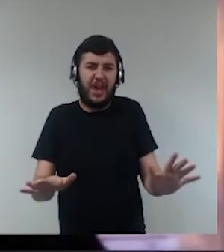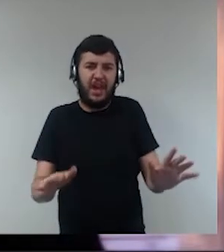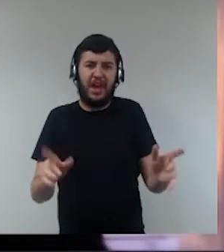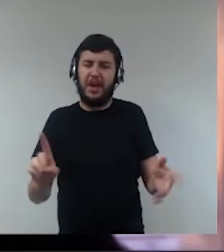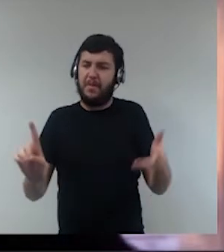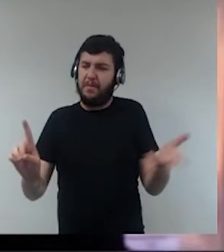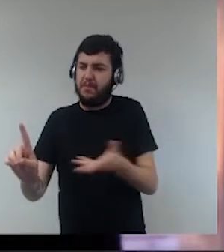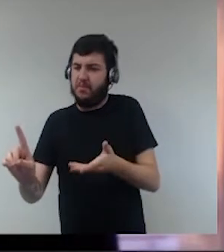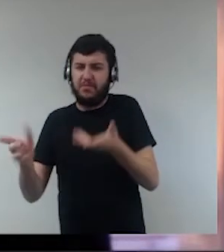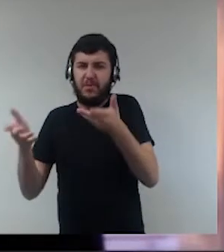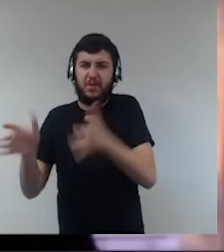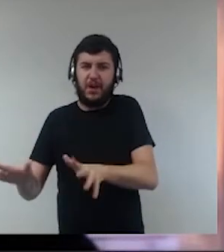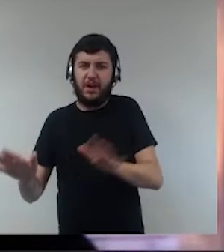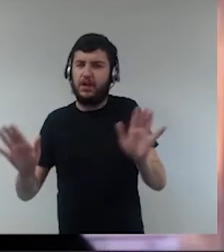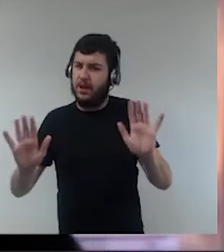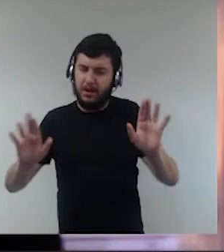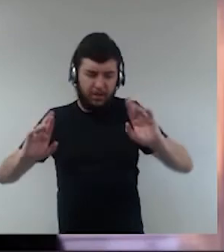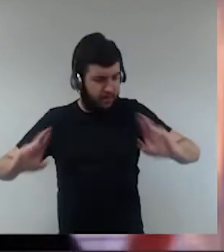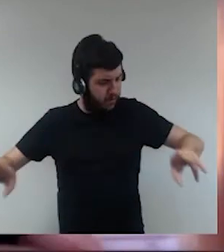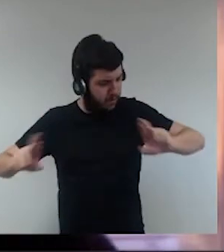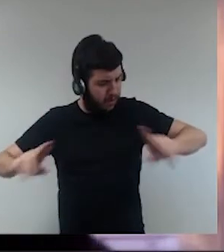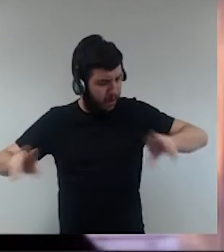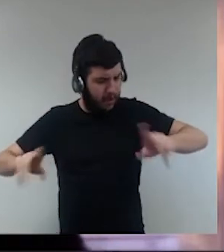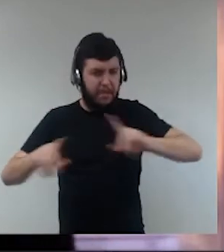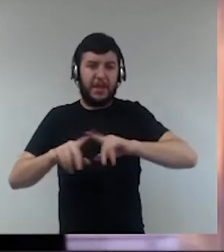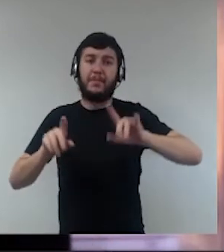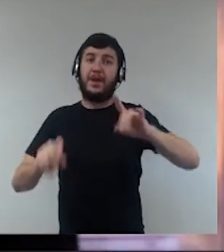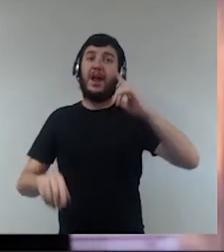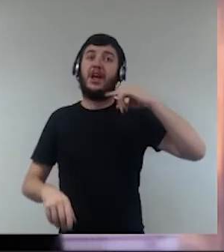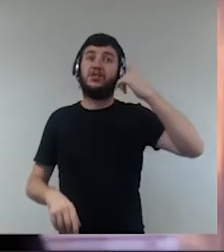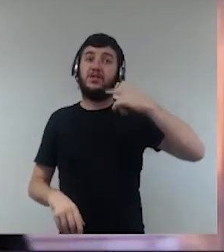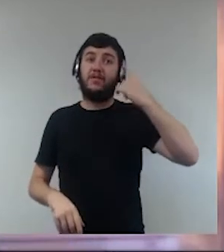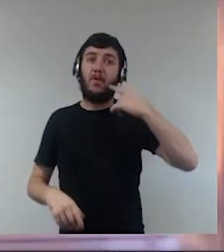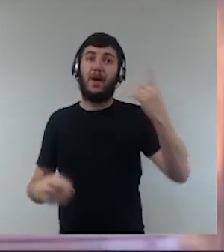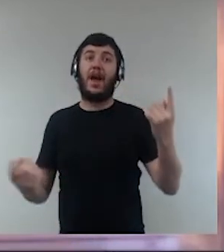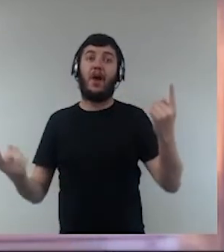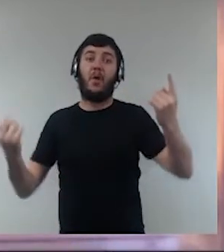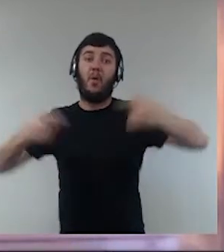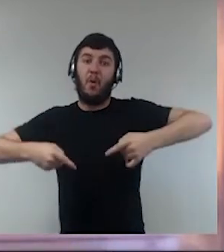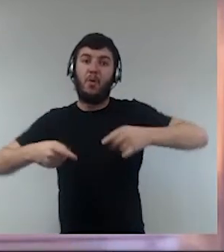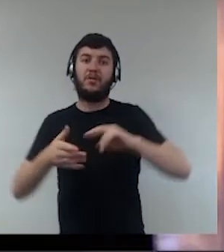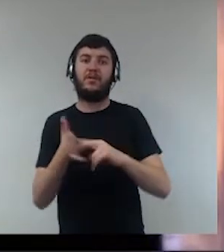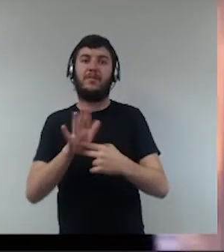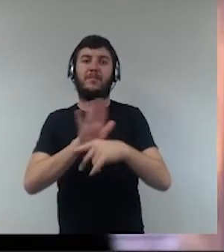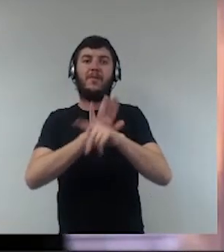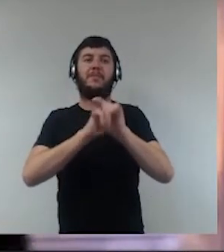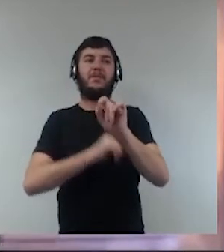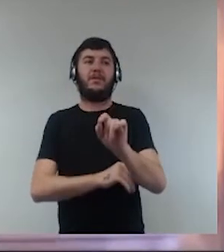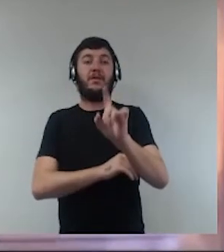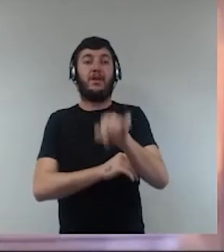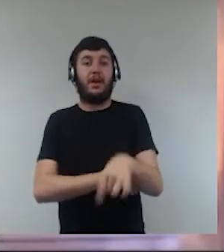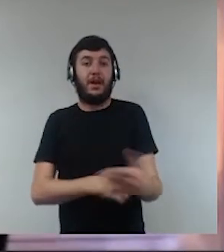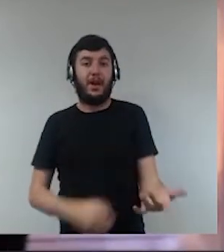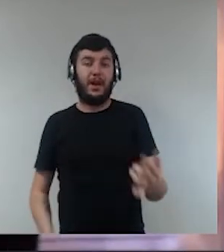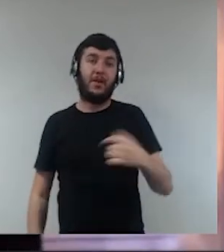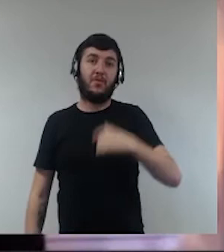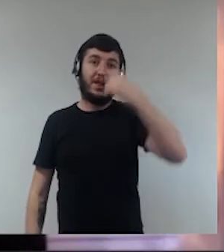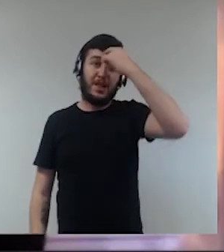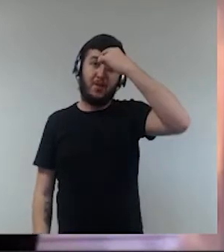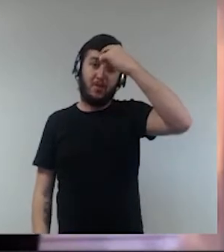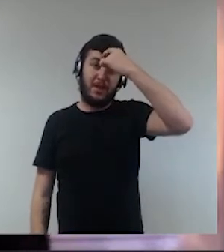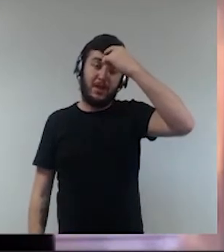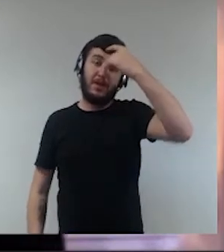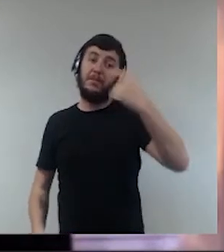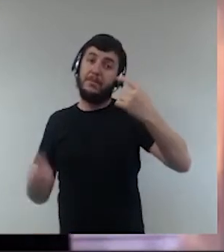queiram que o processo seja eficiente. Advogar contra isso é advogar contra a própria noção de devido processo legal.